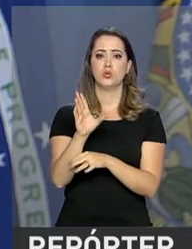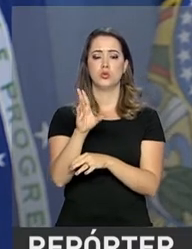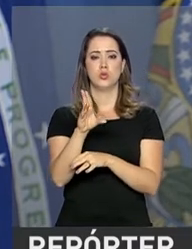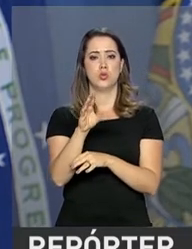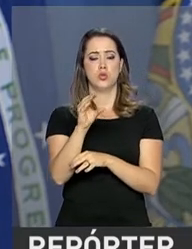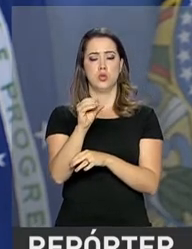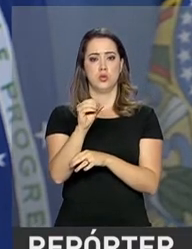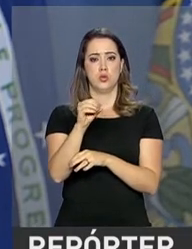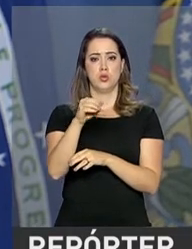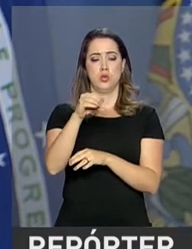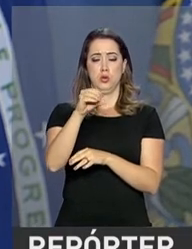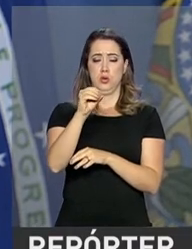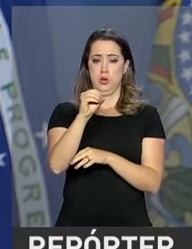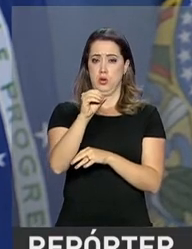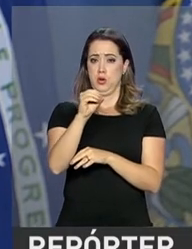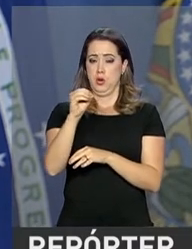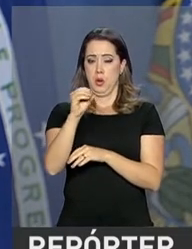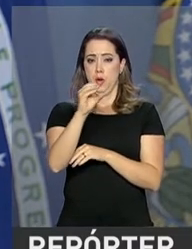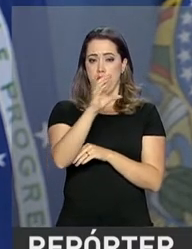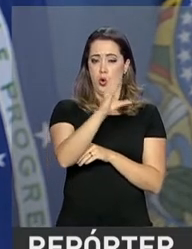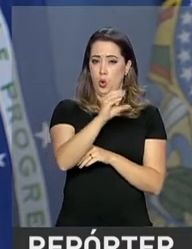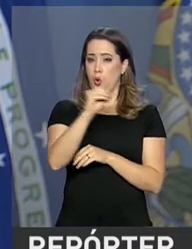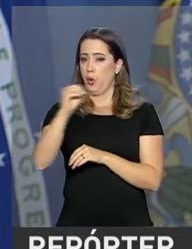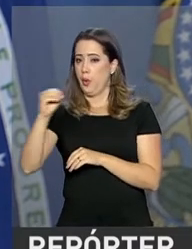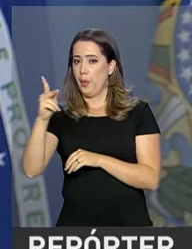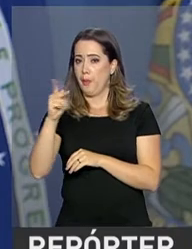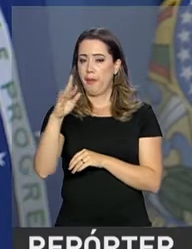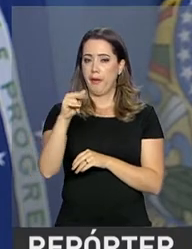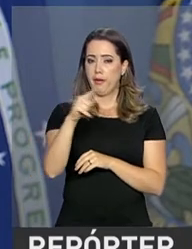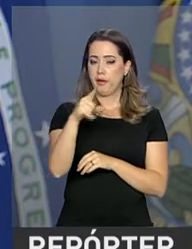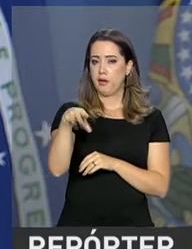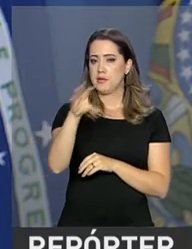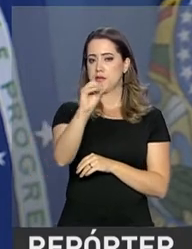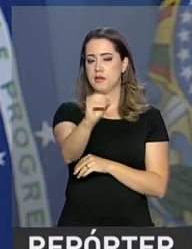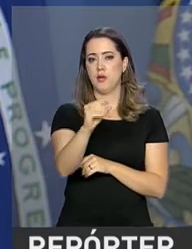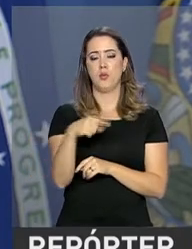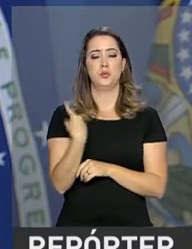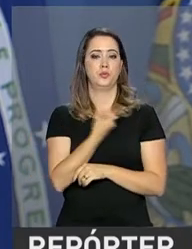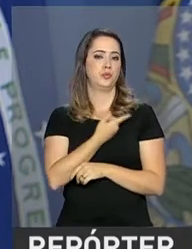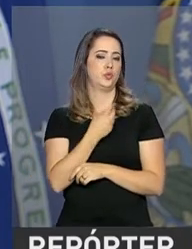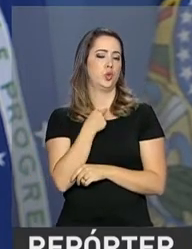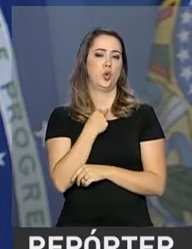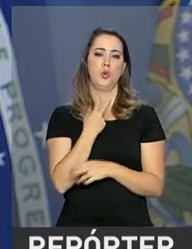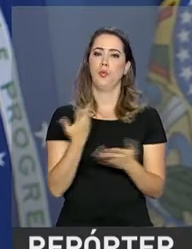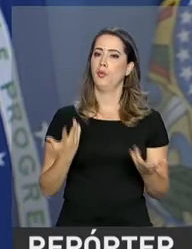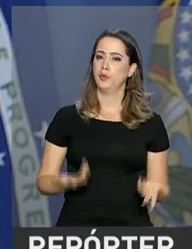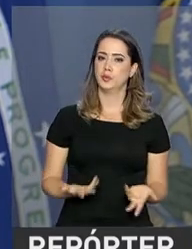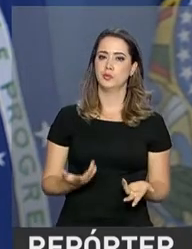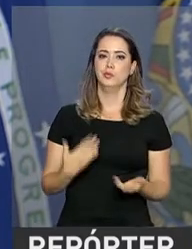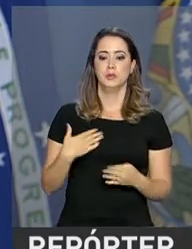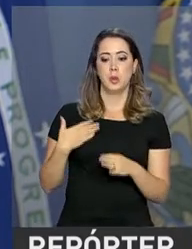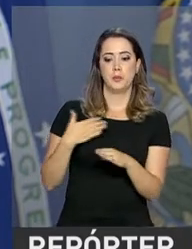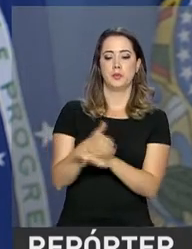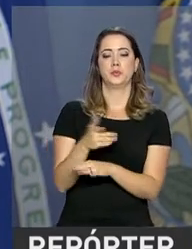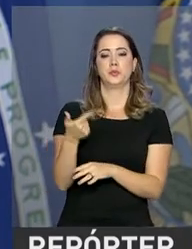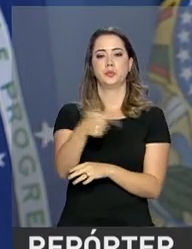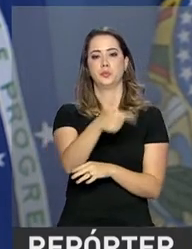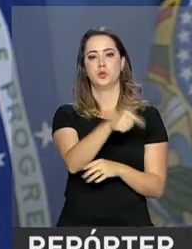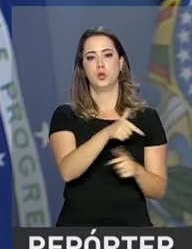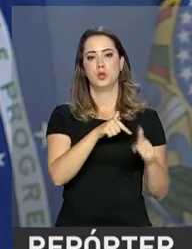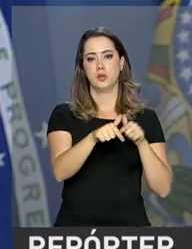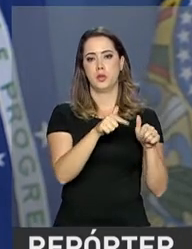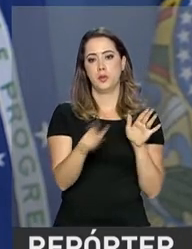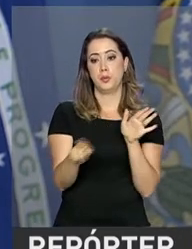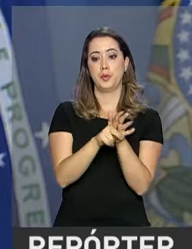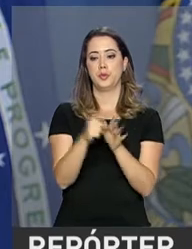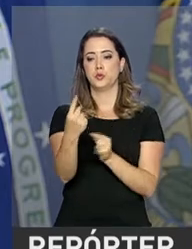criarmos o ministério da segurança pública nós não quisermos e nem podemos e não poderíamos invadir as competências dos